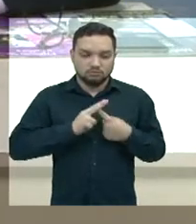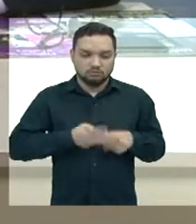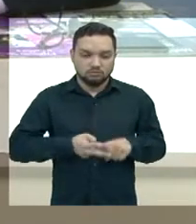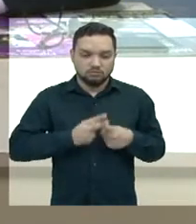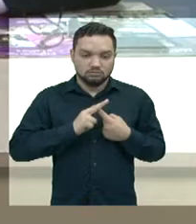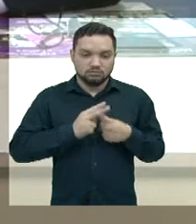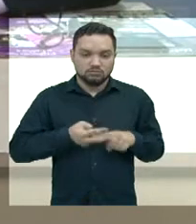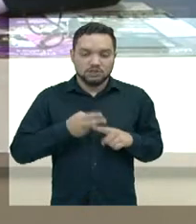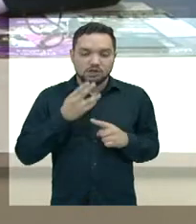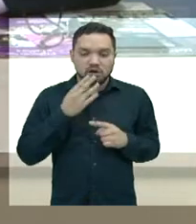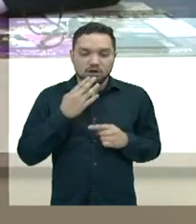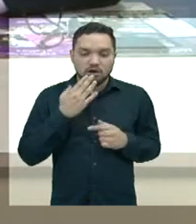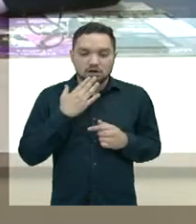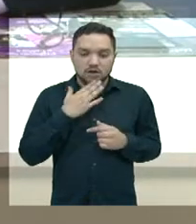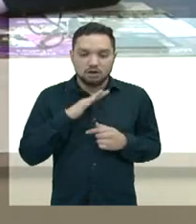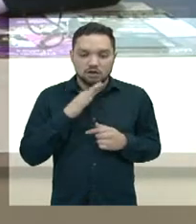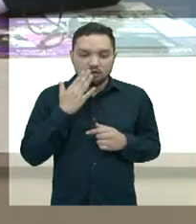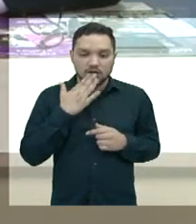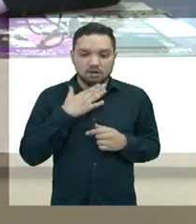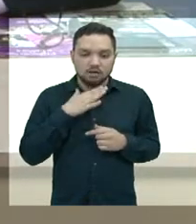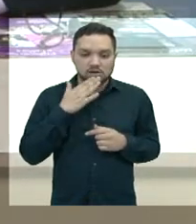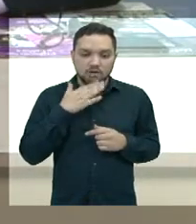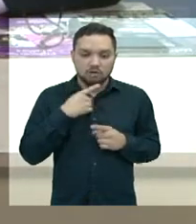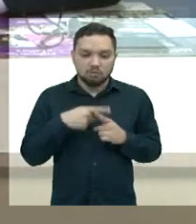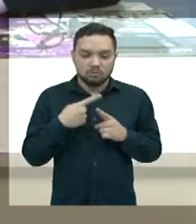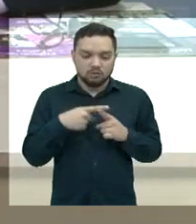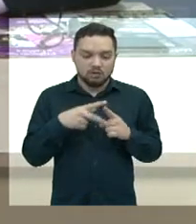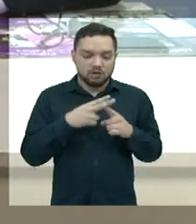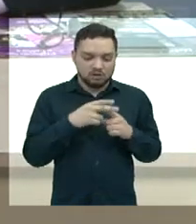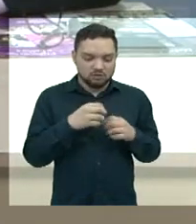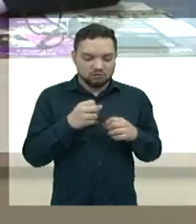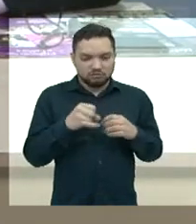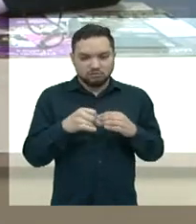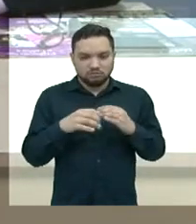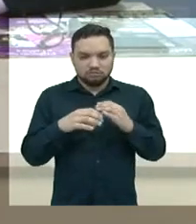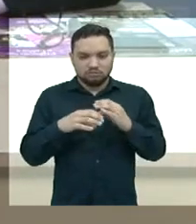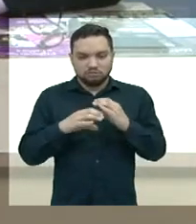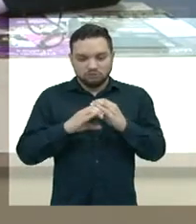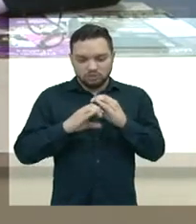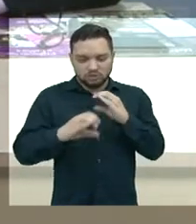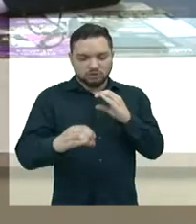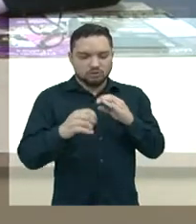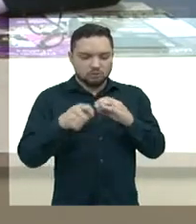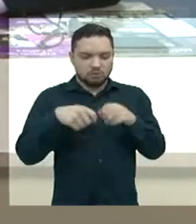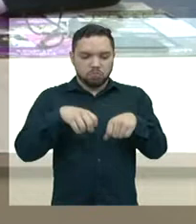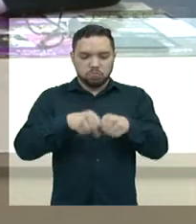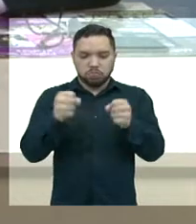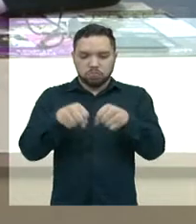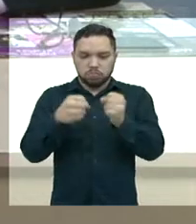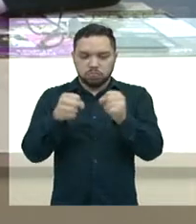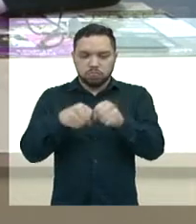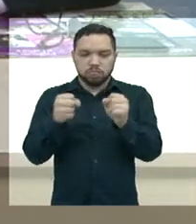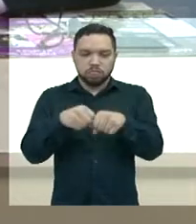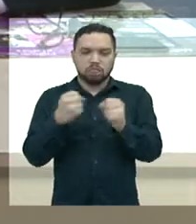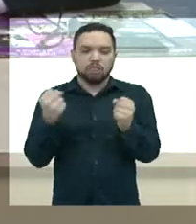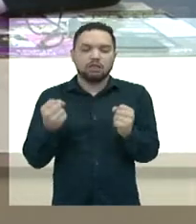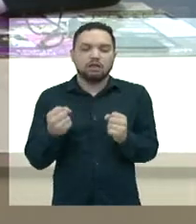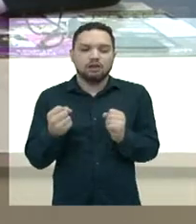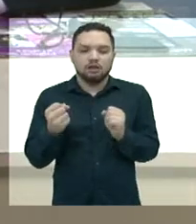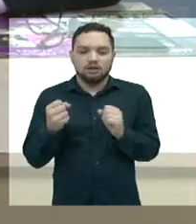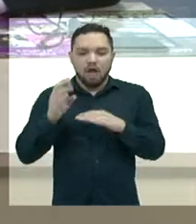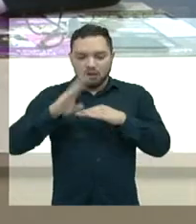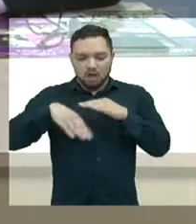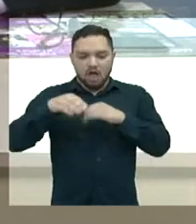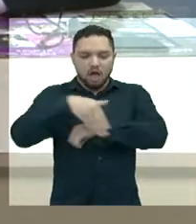aquelas imperfeições deixadas logo após o conserto de um duto de água ou de esgoto, né, uma